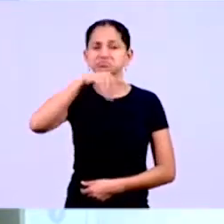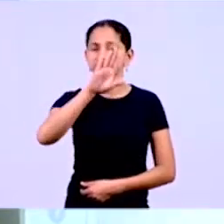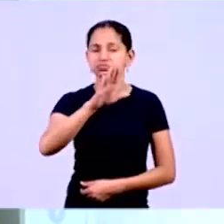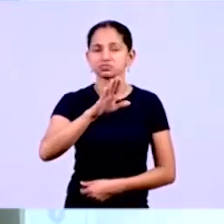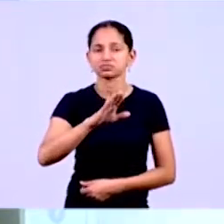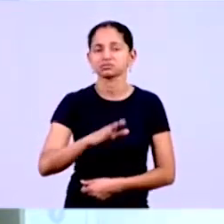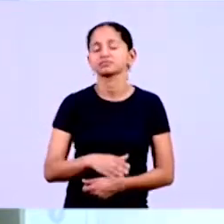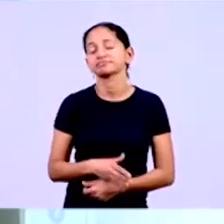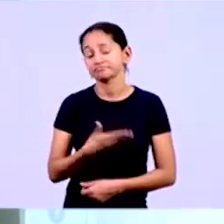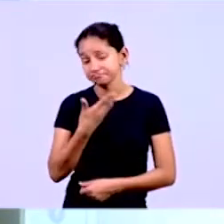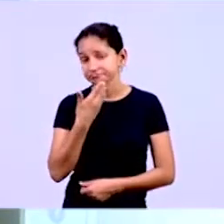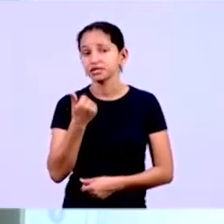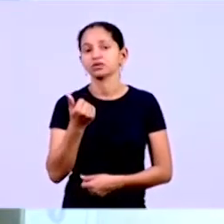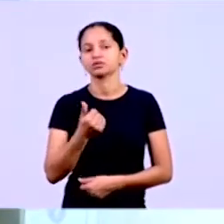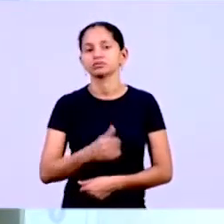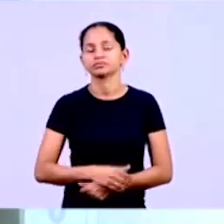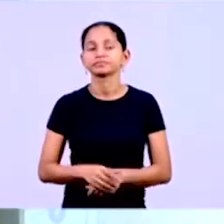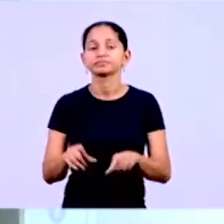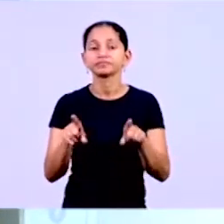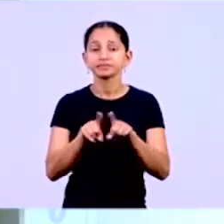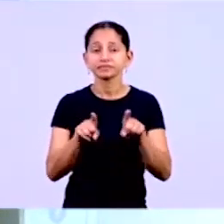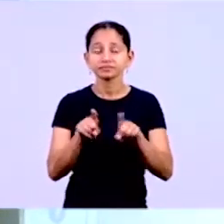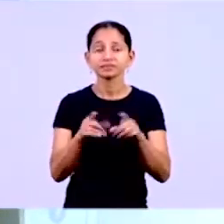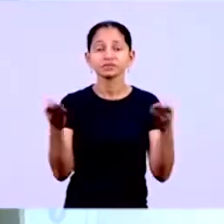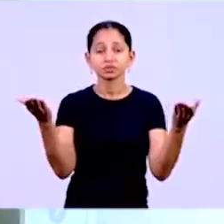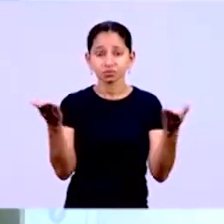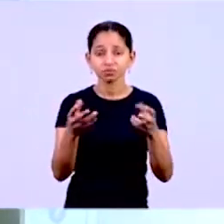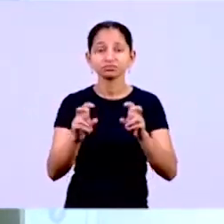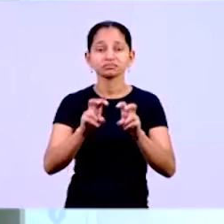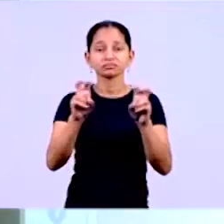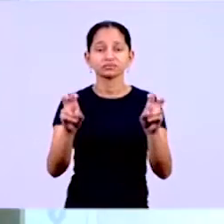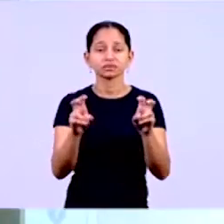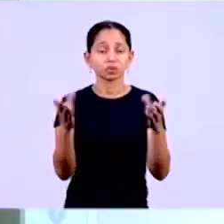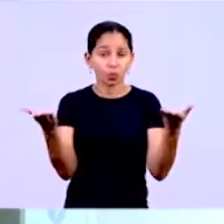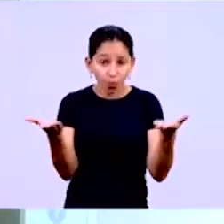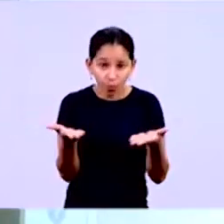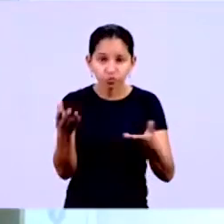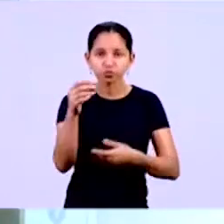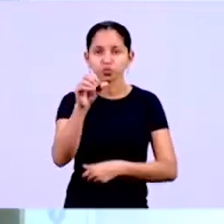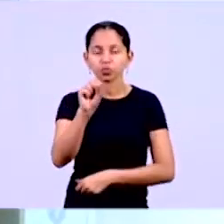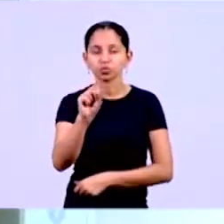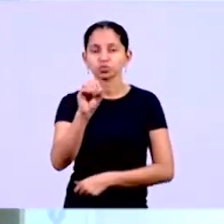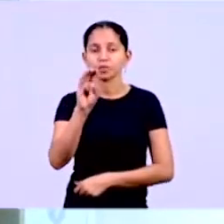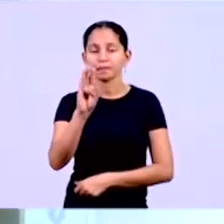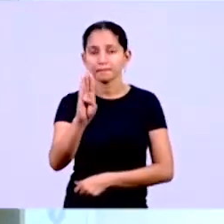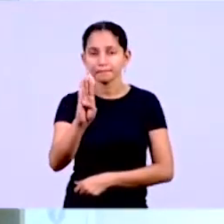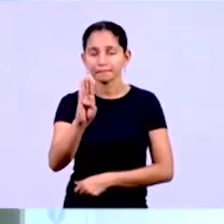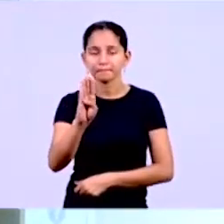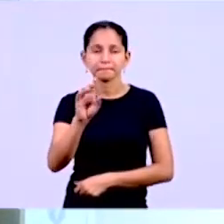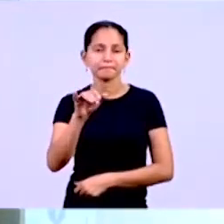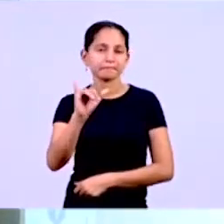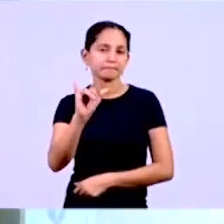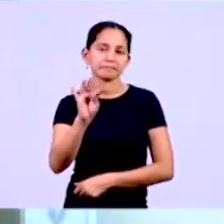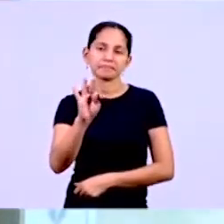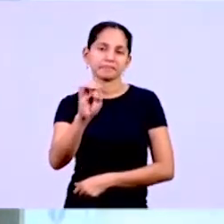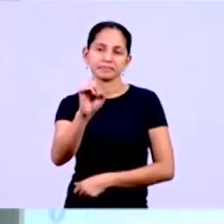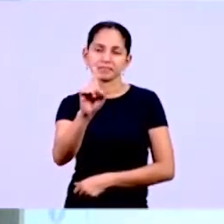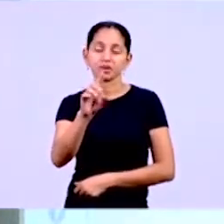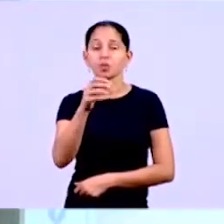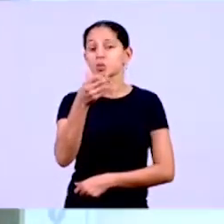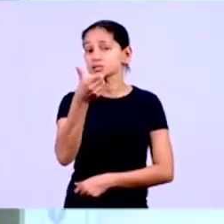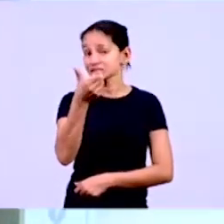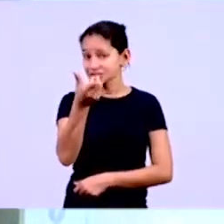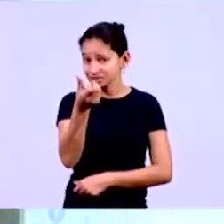capacidade. E, inclusive, nossos computadores hoje não são mais 8 bits. Os nossos computadores hoje já são 64 bits.